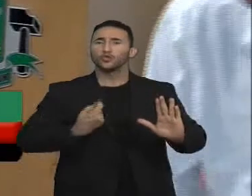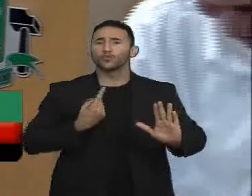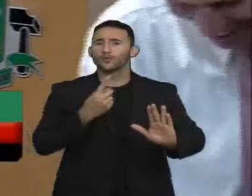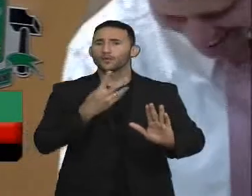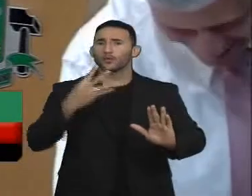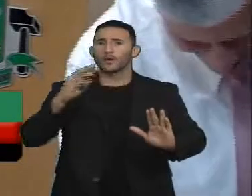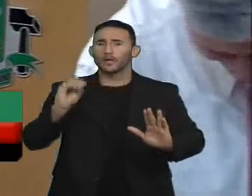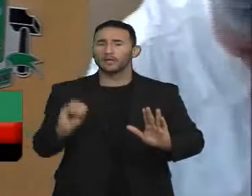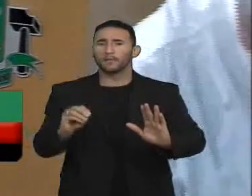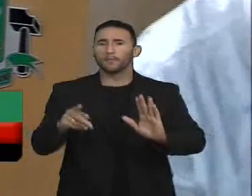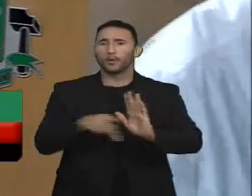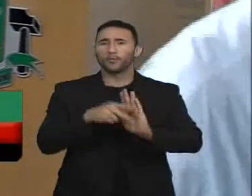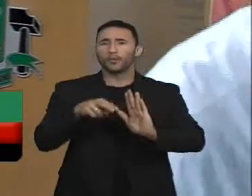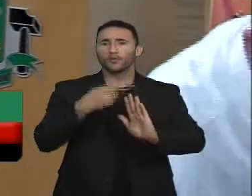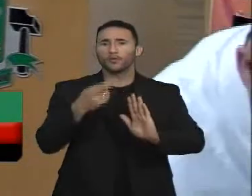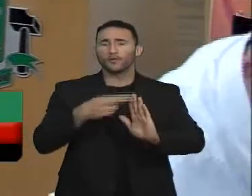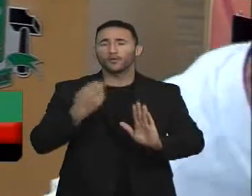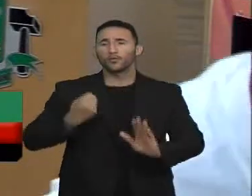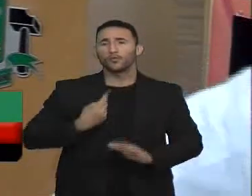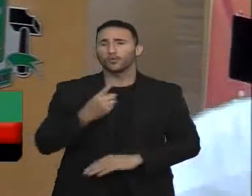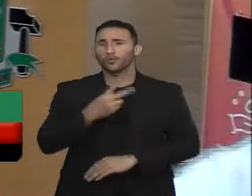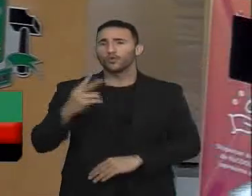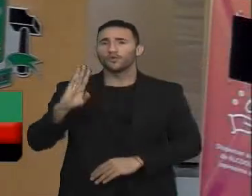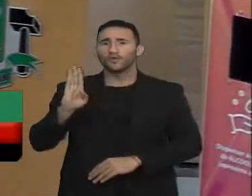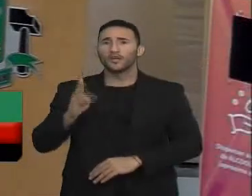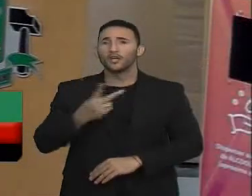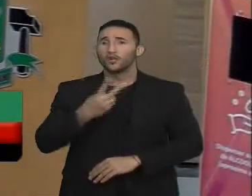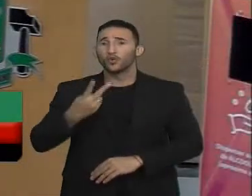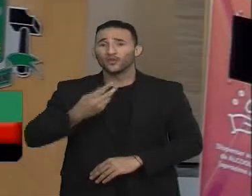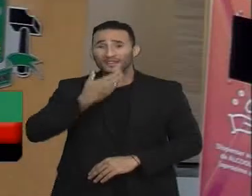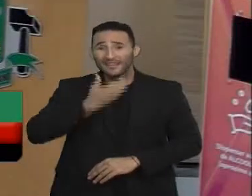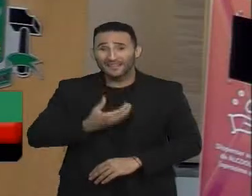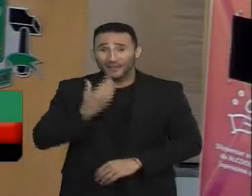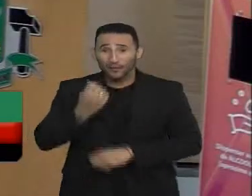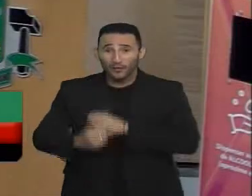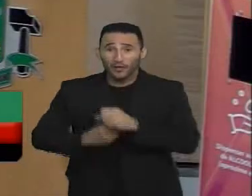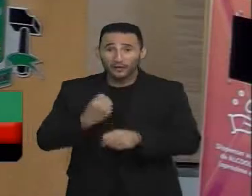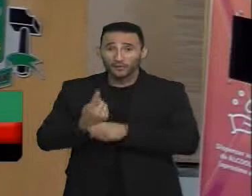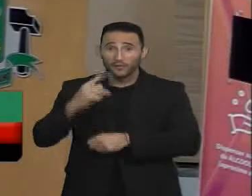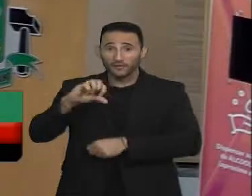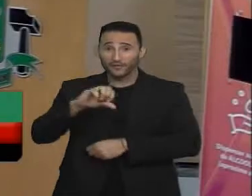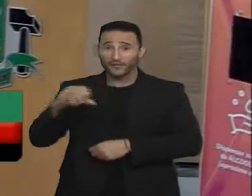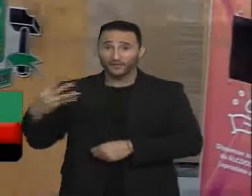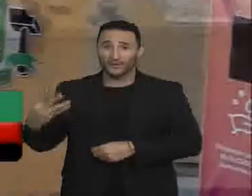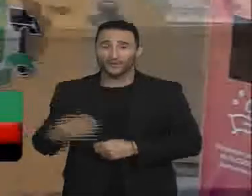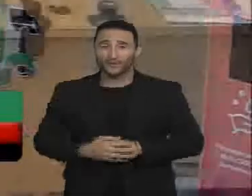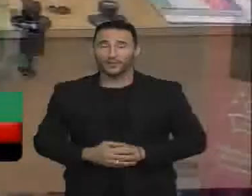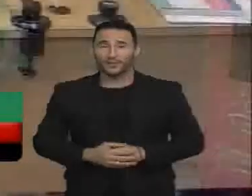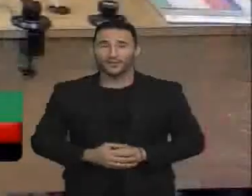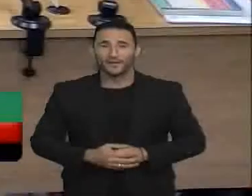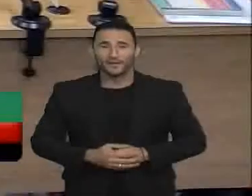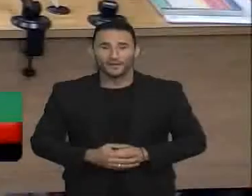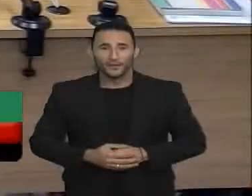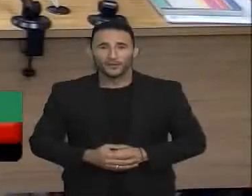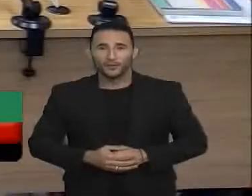140 da resolução número 12 de 12 de dezembro de 1994.